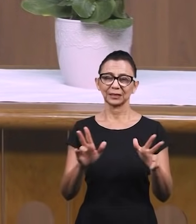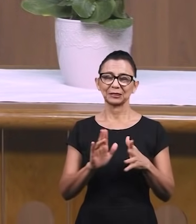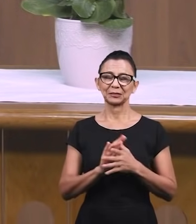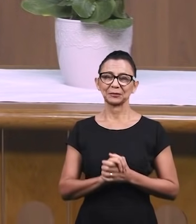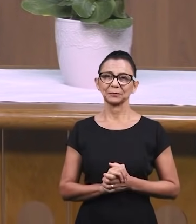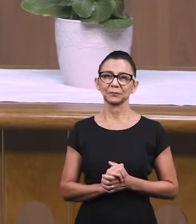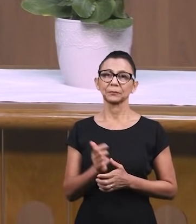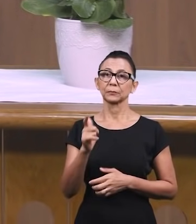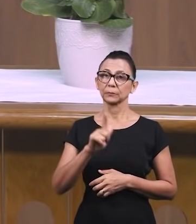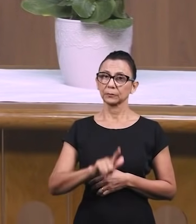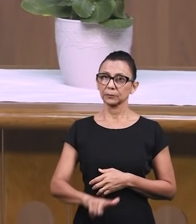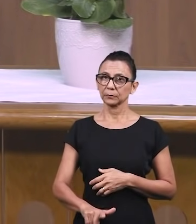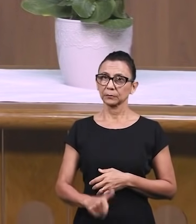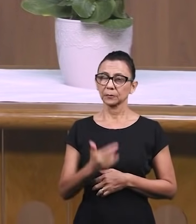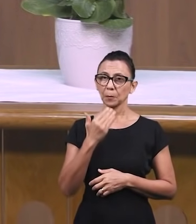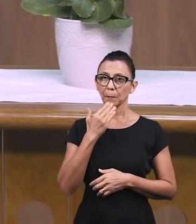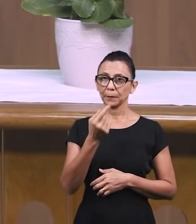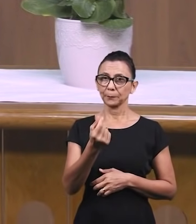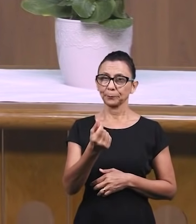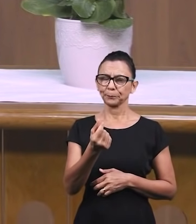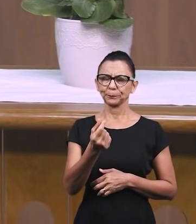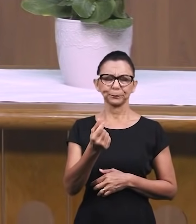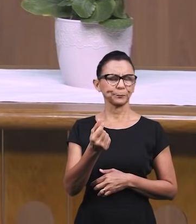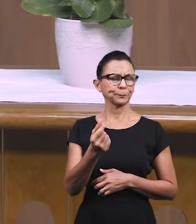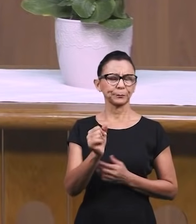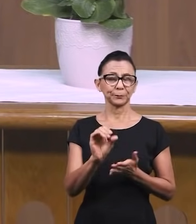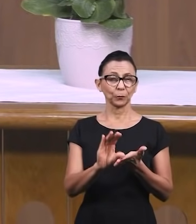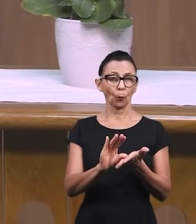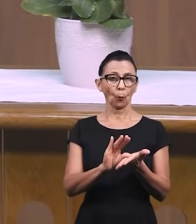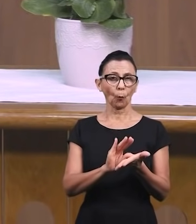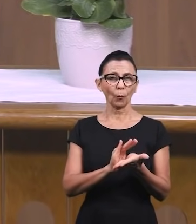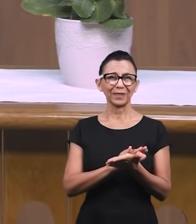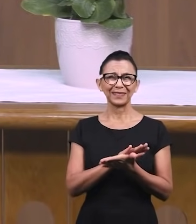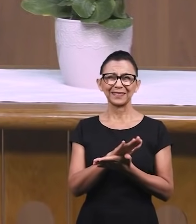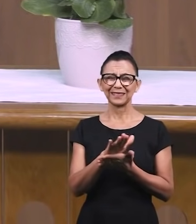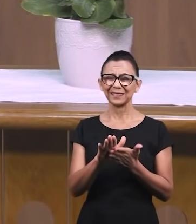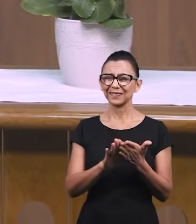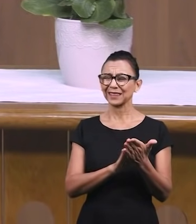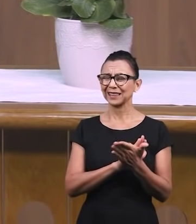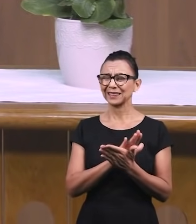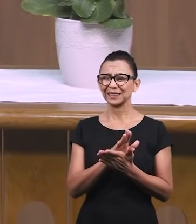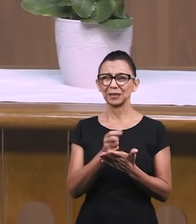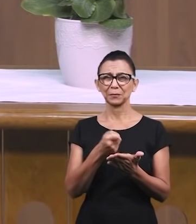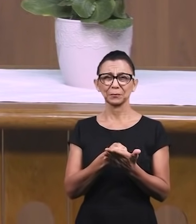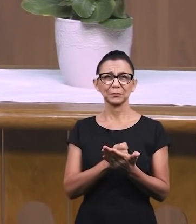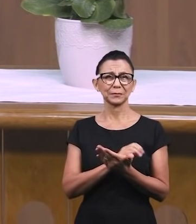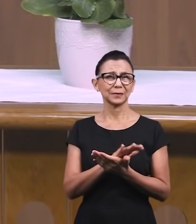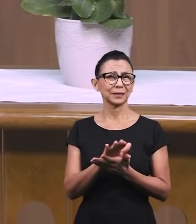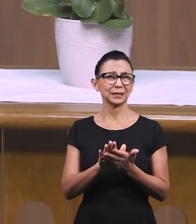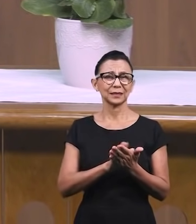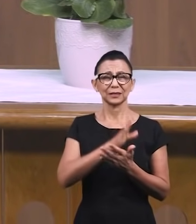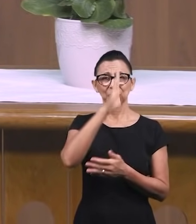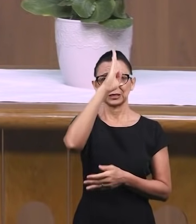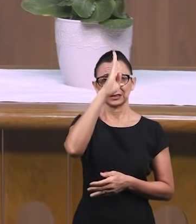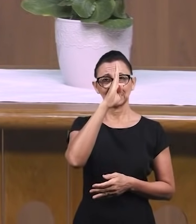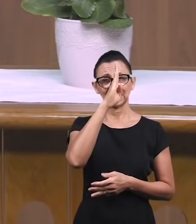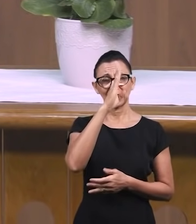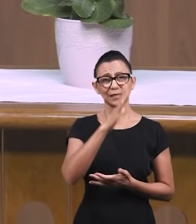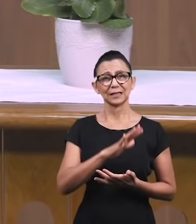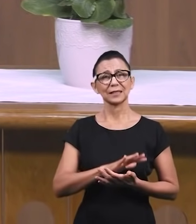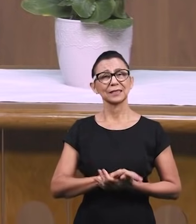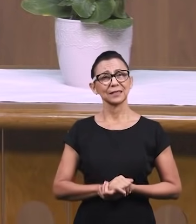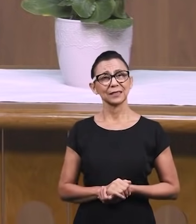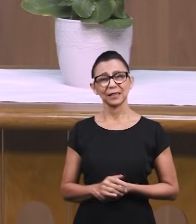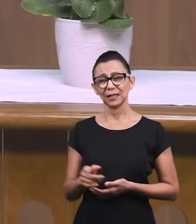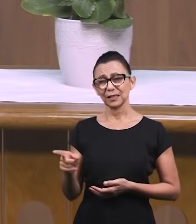uma bênção espiritual. Repito, ninguém vai te pedir nada, nenhuma contribuição sequer. Você não tem que pagar nada por isso. É